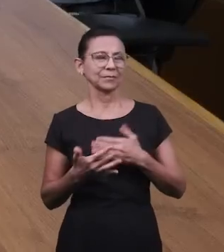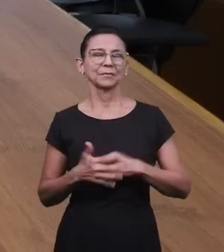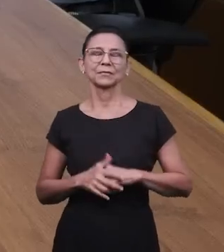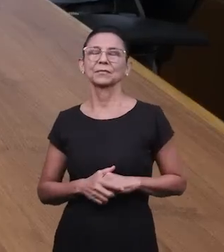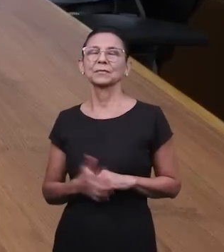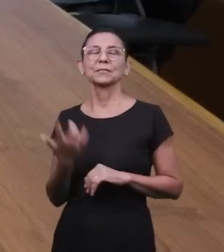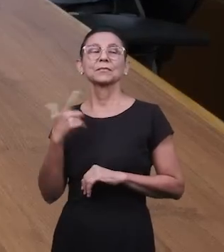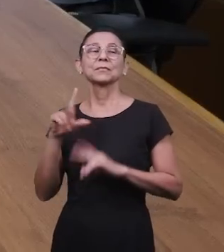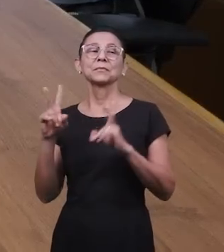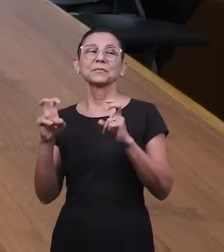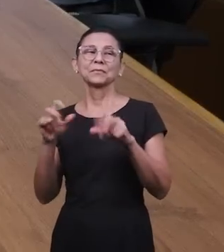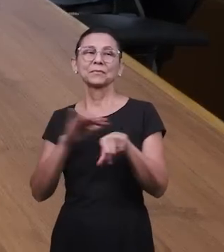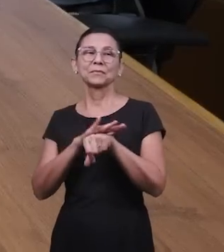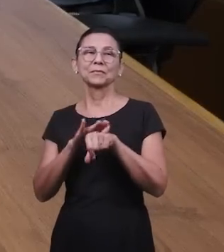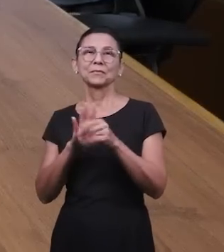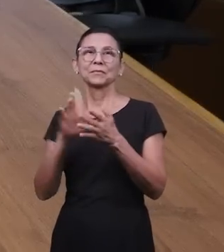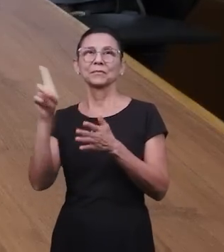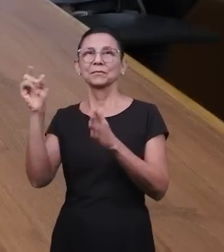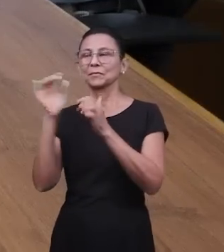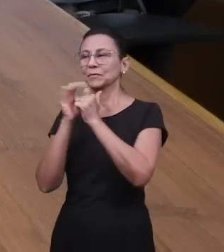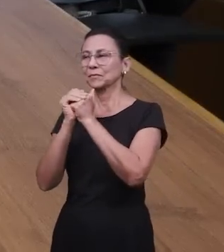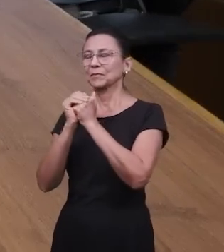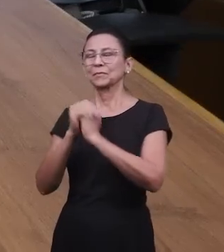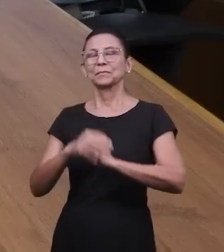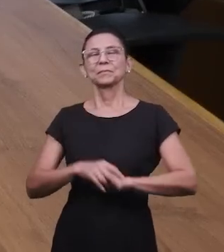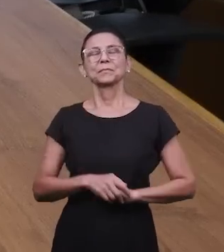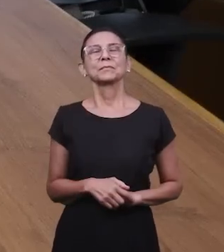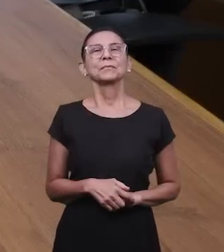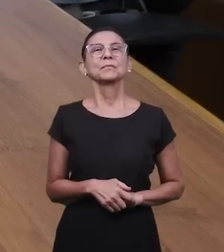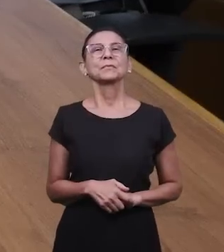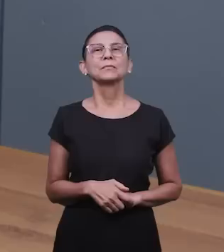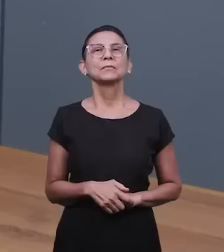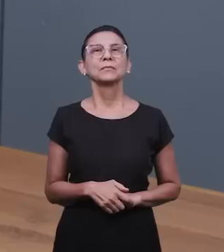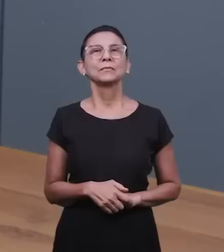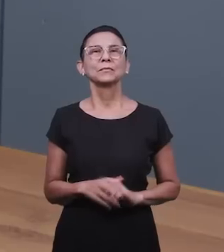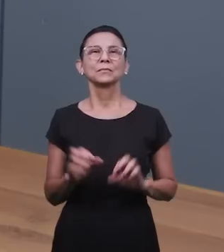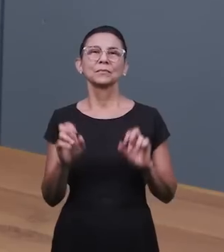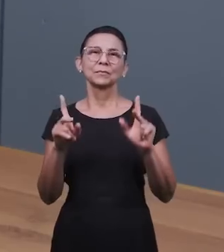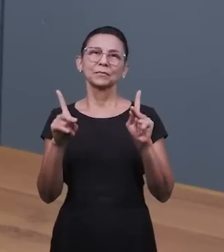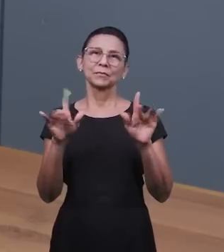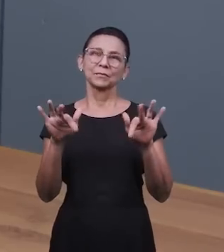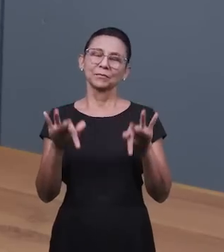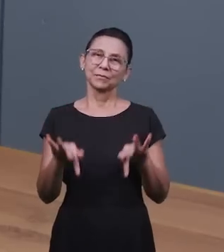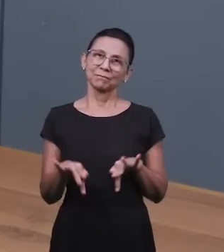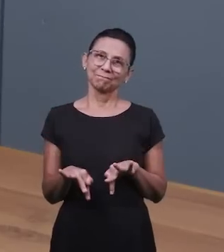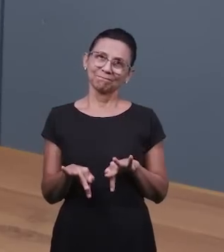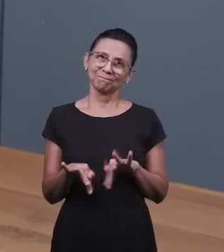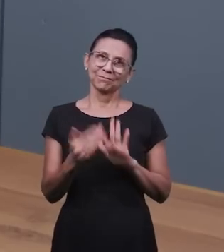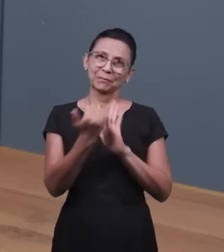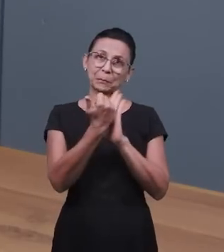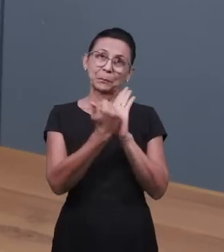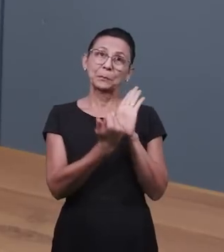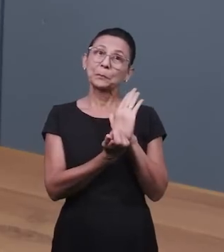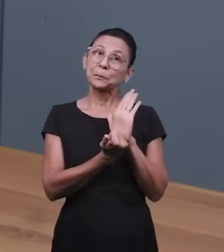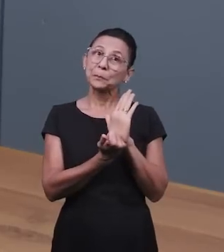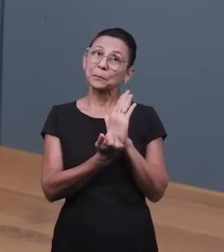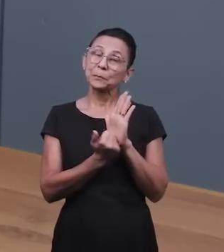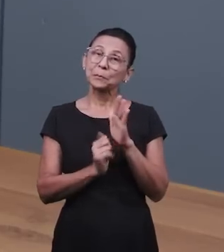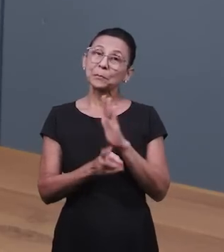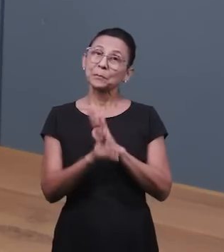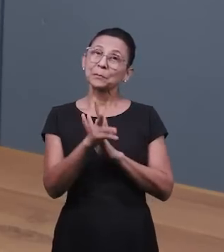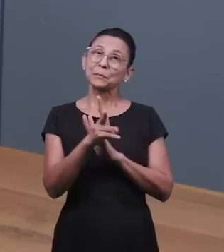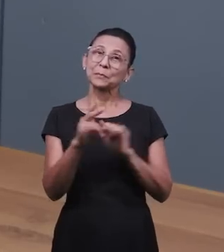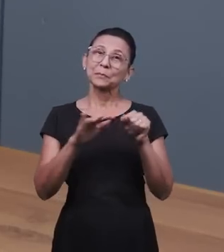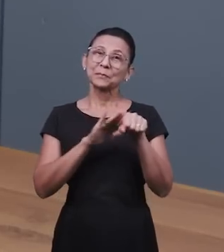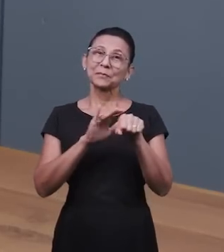juntos, tratando também de outros temas e outras conversas bíblicas. Amém. Glória a Jesus. Muito bem, a gente chega então ao final de mais uma edição e mais uma